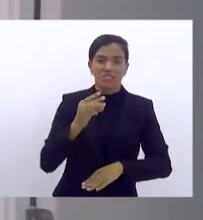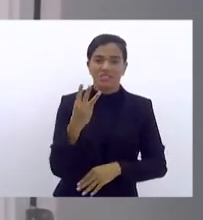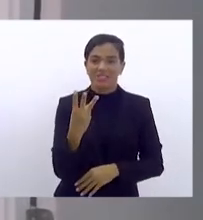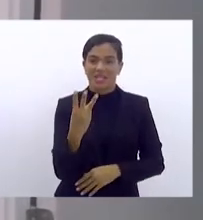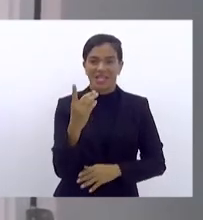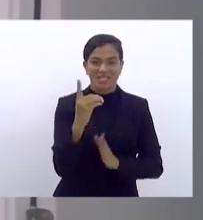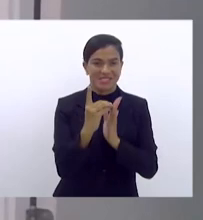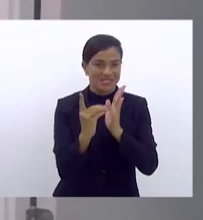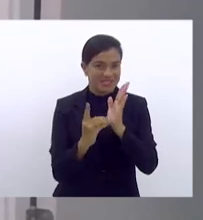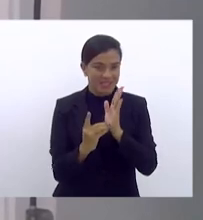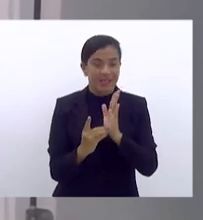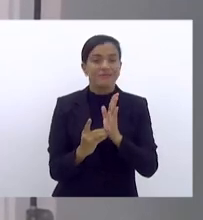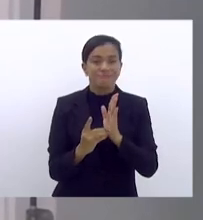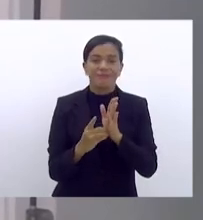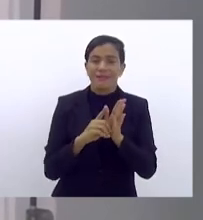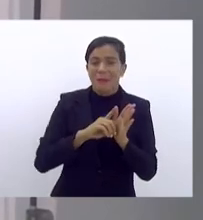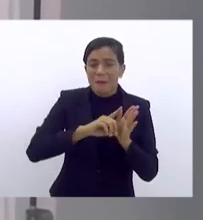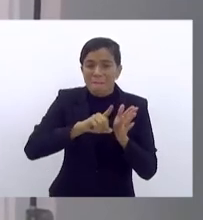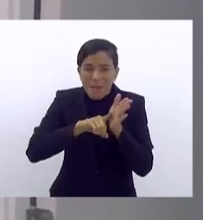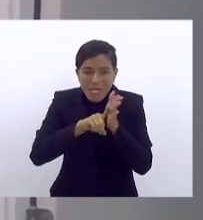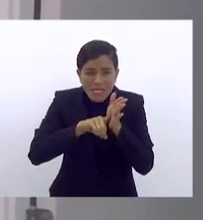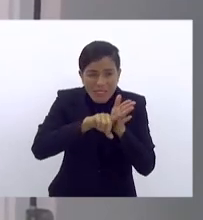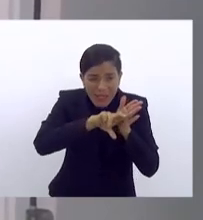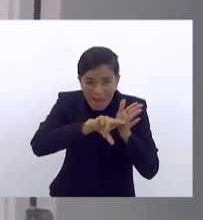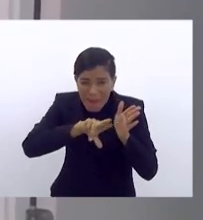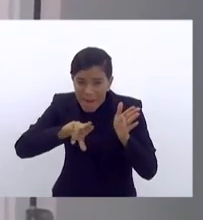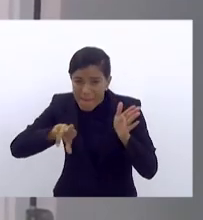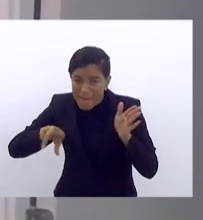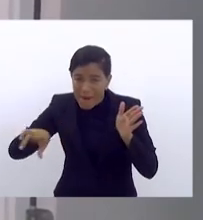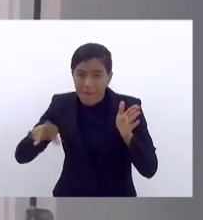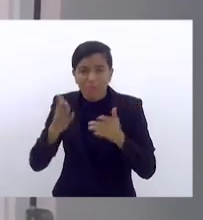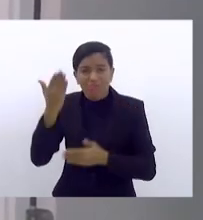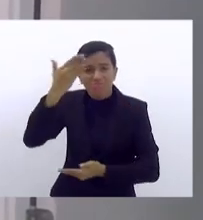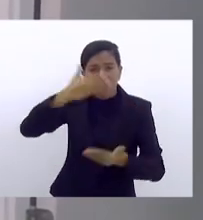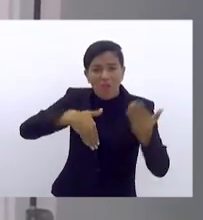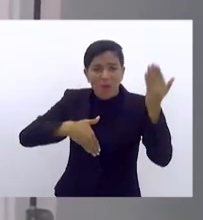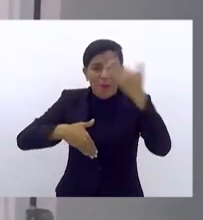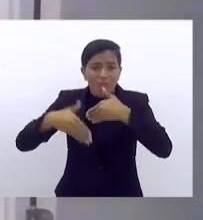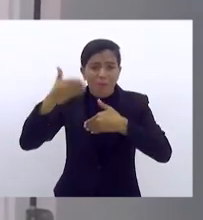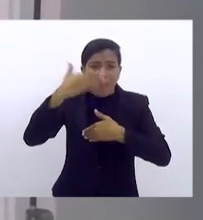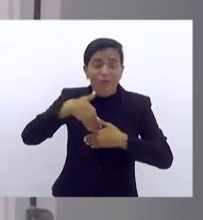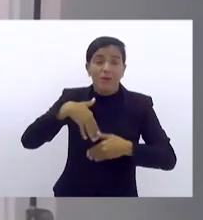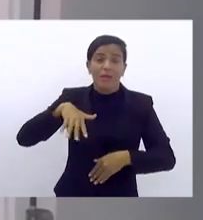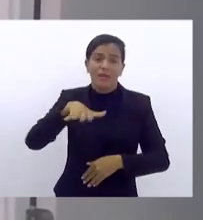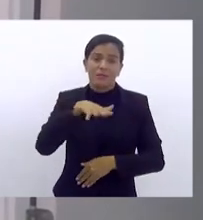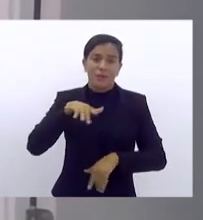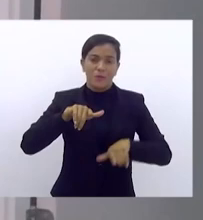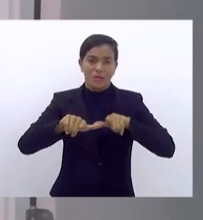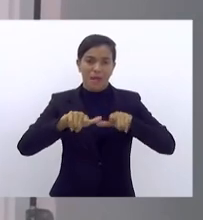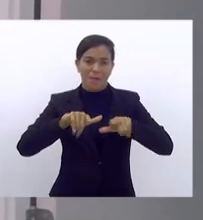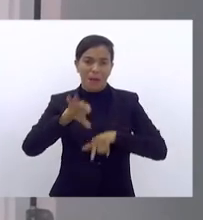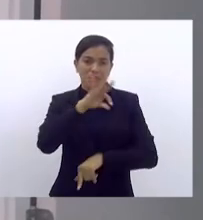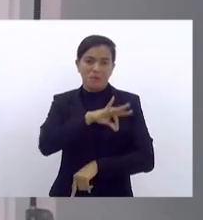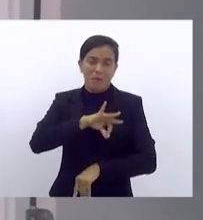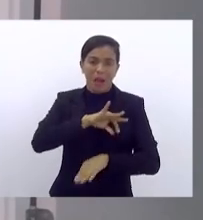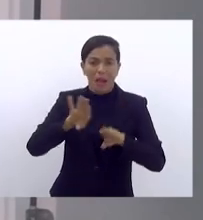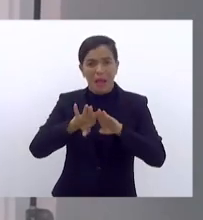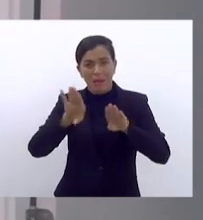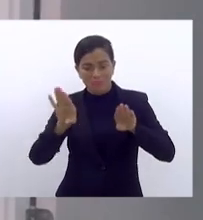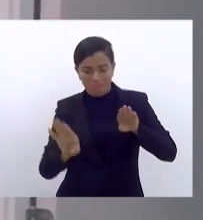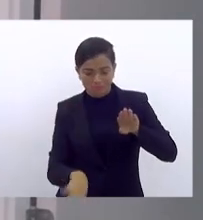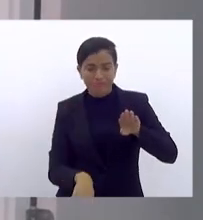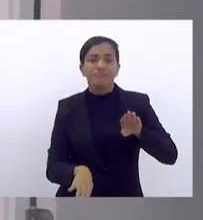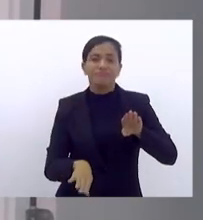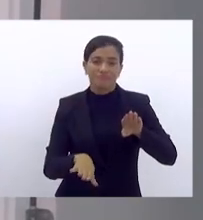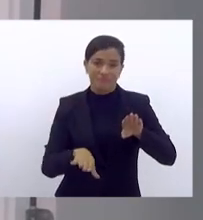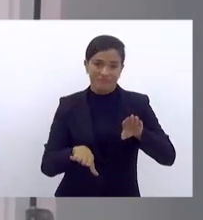várias pesquisas mostram que as precárias condições de trabalho os baixos salários dos trabalhadores do